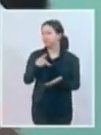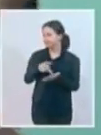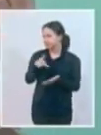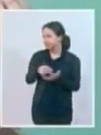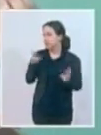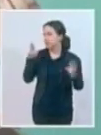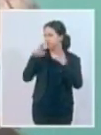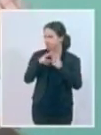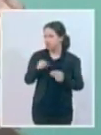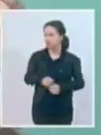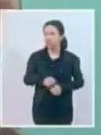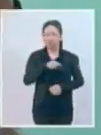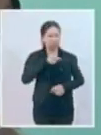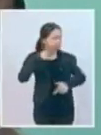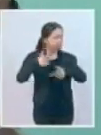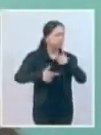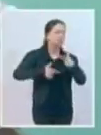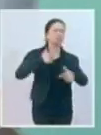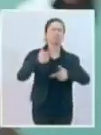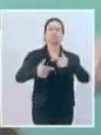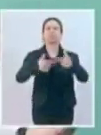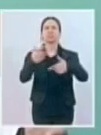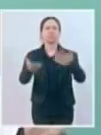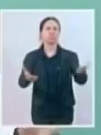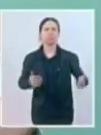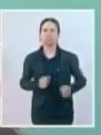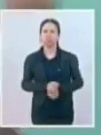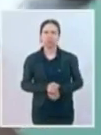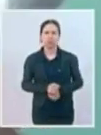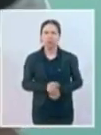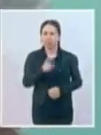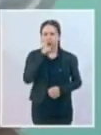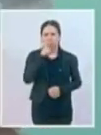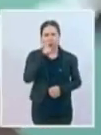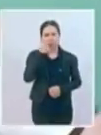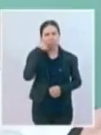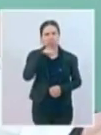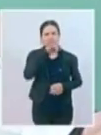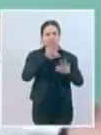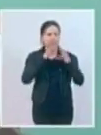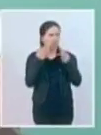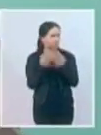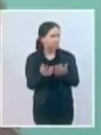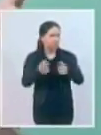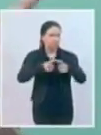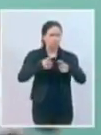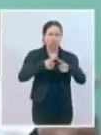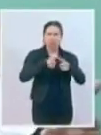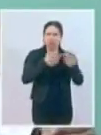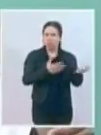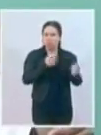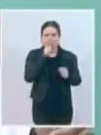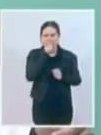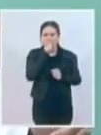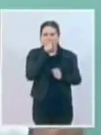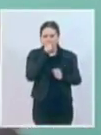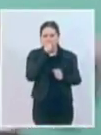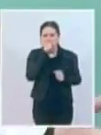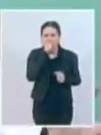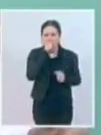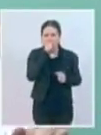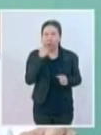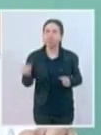promissora, progressista por natureza, com muitos pais e mães de família, estudantes. Temos médicos, não desfazendo de outras profissões, claro, mas